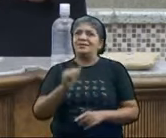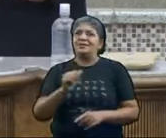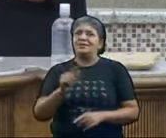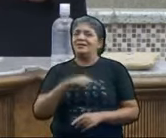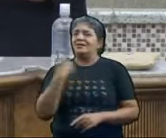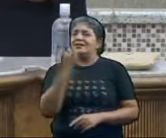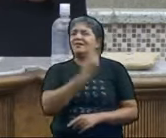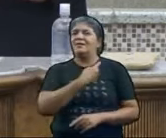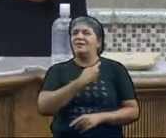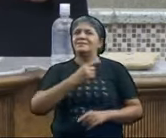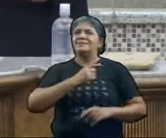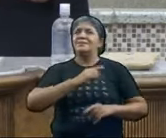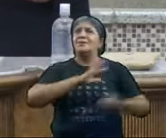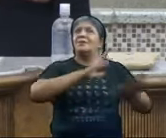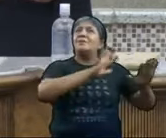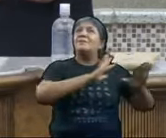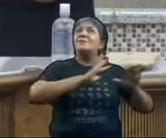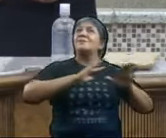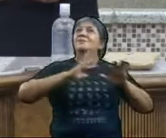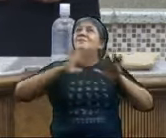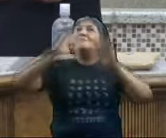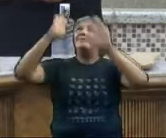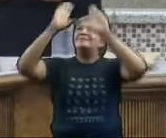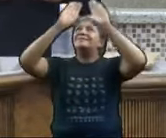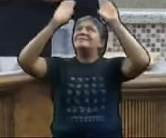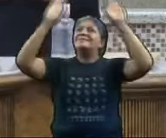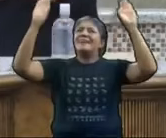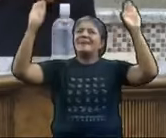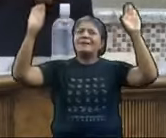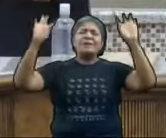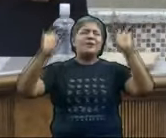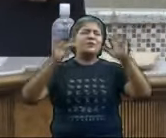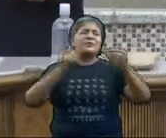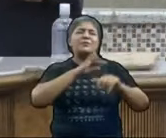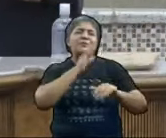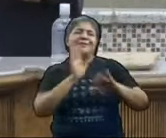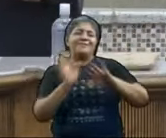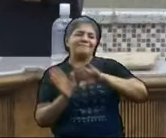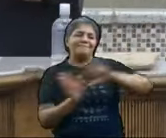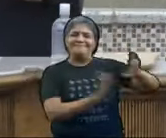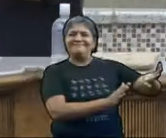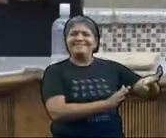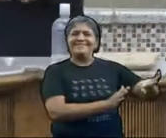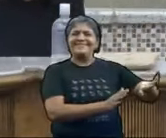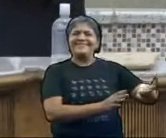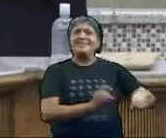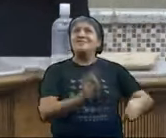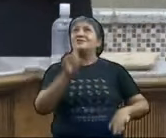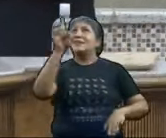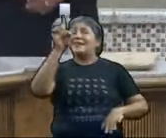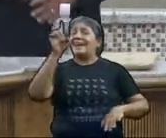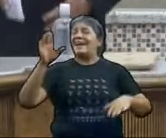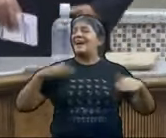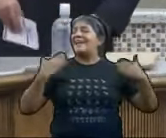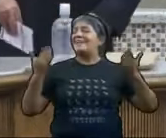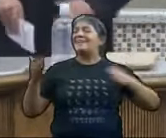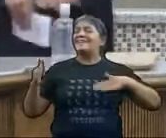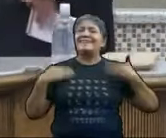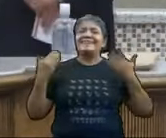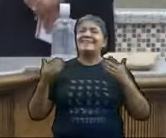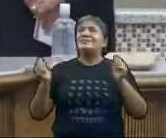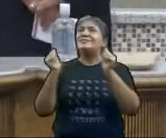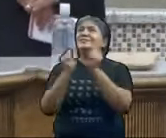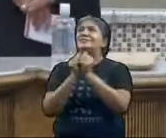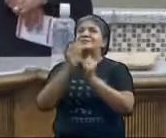o dia que nós chegarmos lá, tudo isso será extirpado da nossa presença. Somente alegria na presença do Senhor Deus